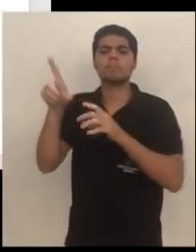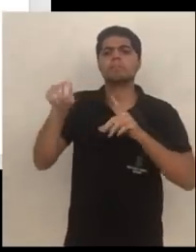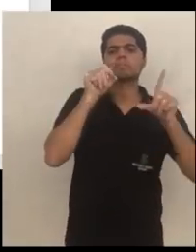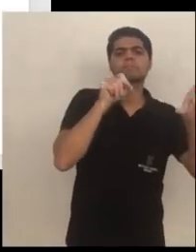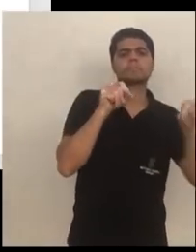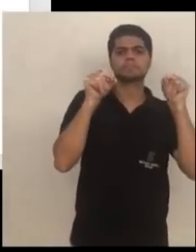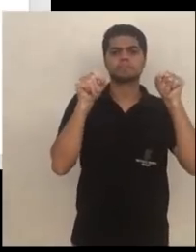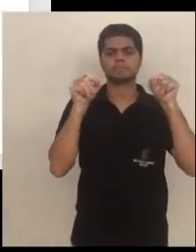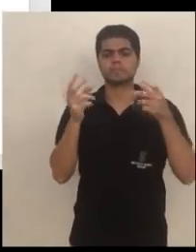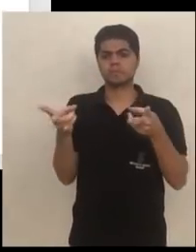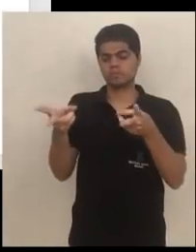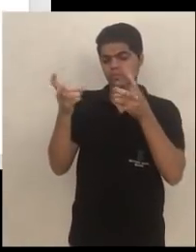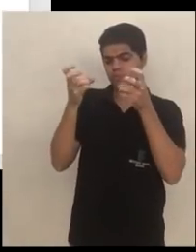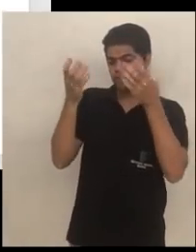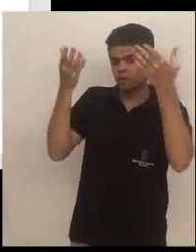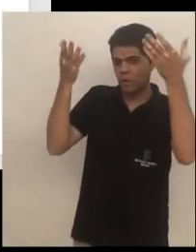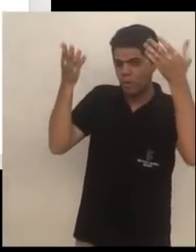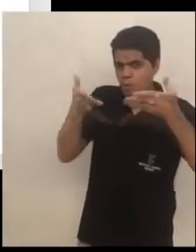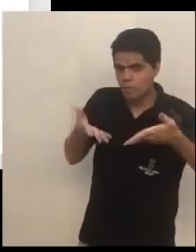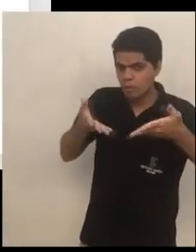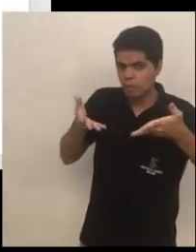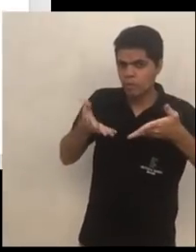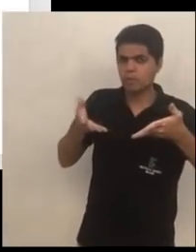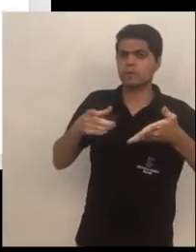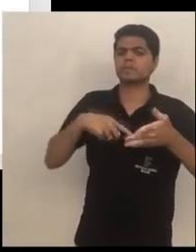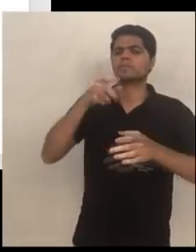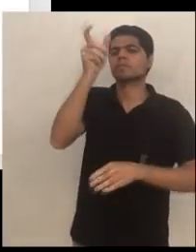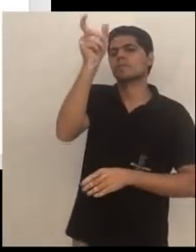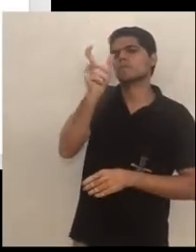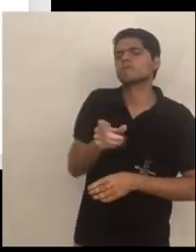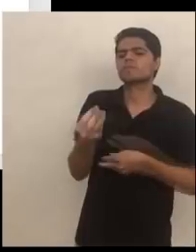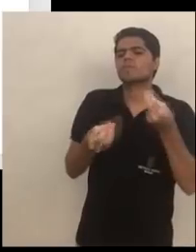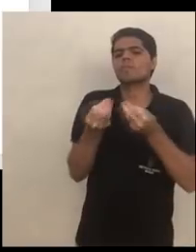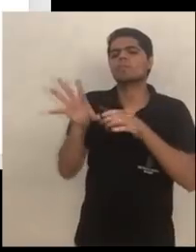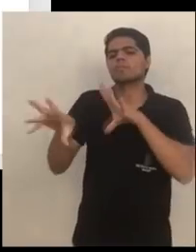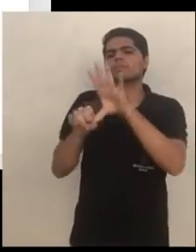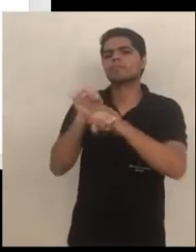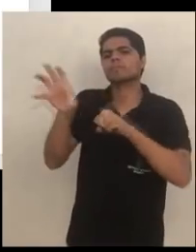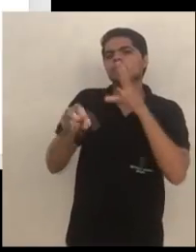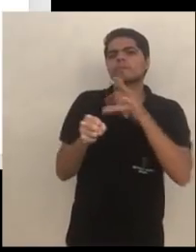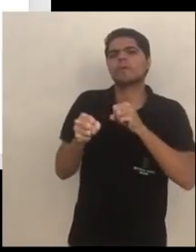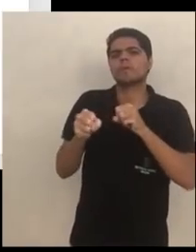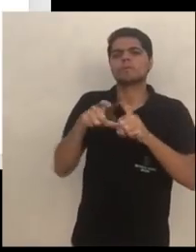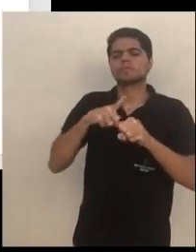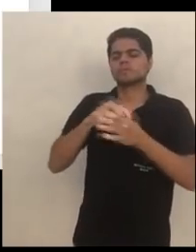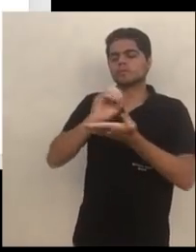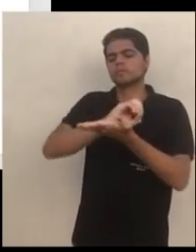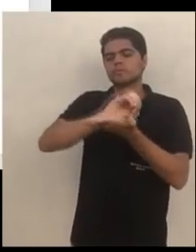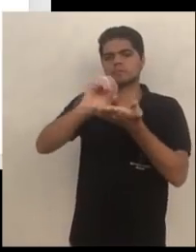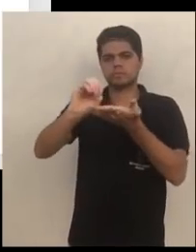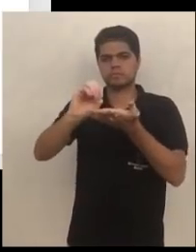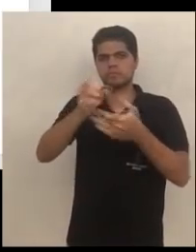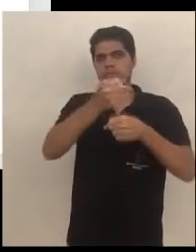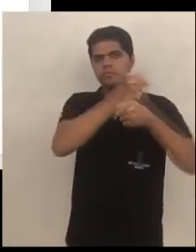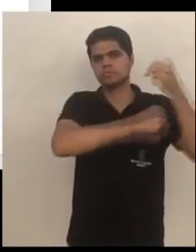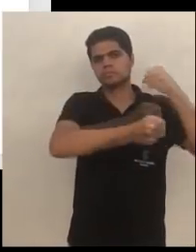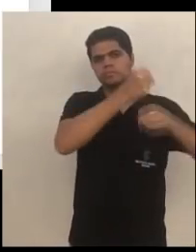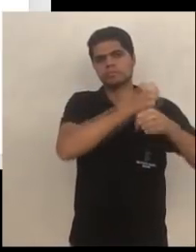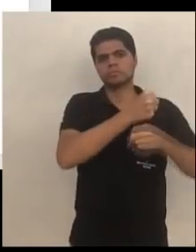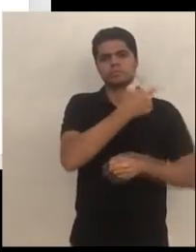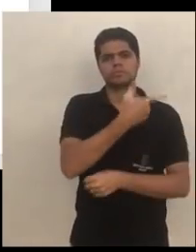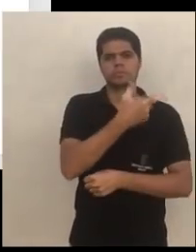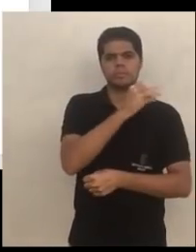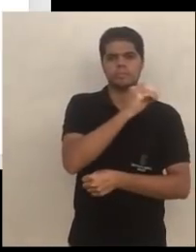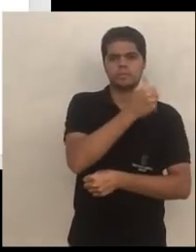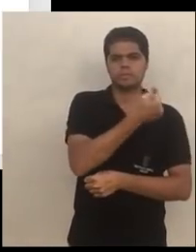pouco do perfil desse consumo, né, desse consumo orgânico. E aí foi uma pesquisa realizada, isso em 2019, entre